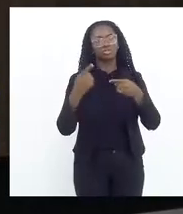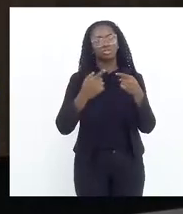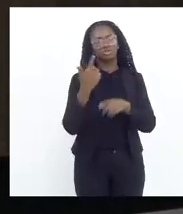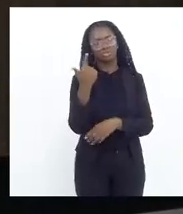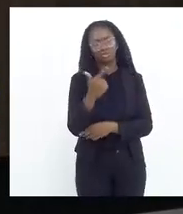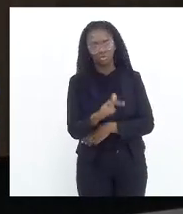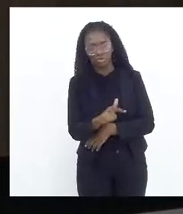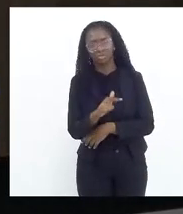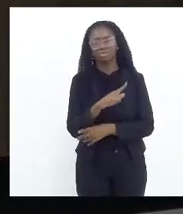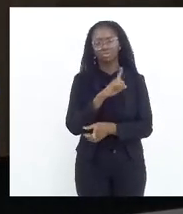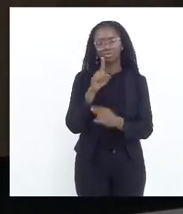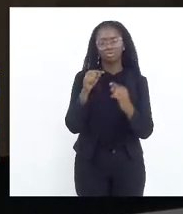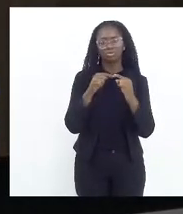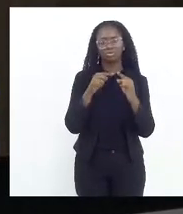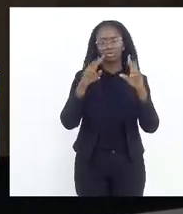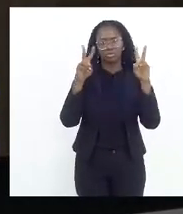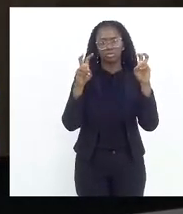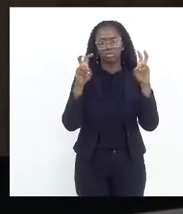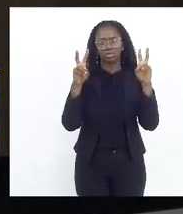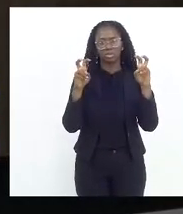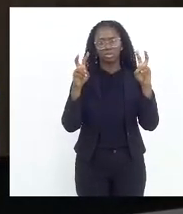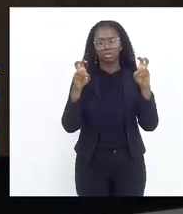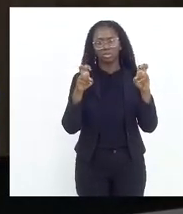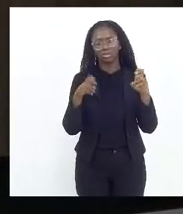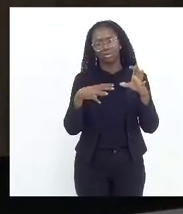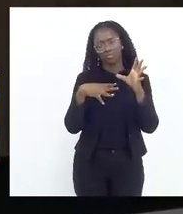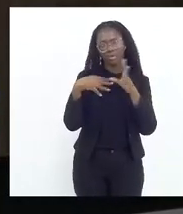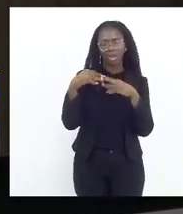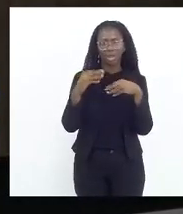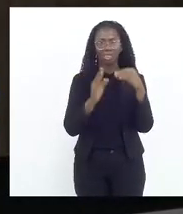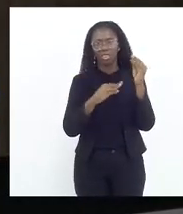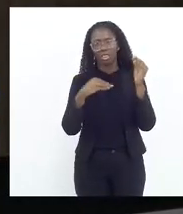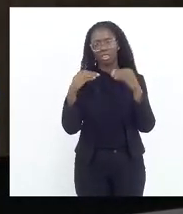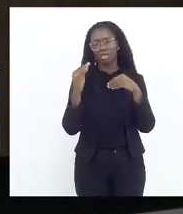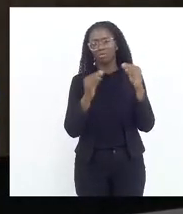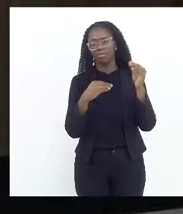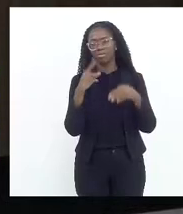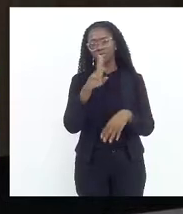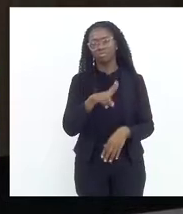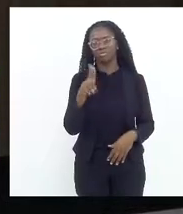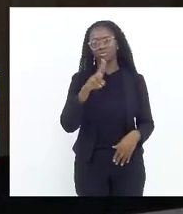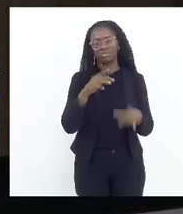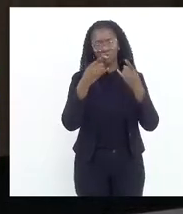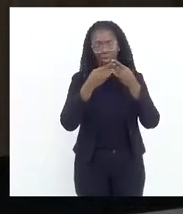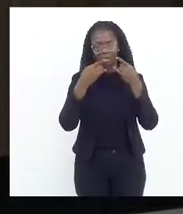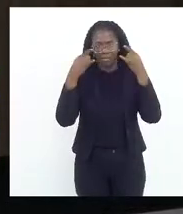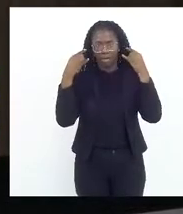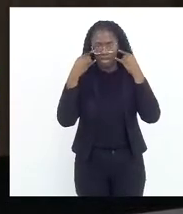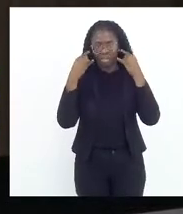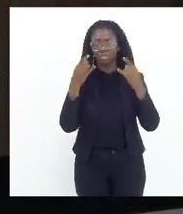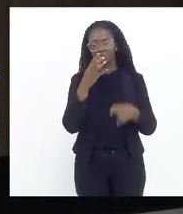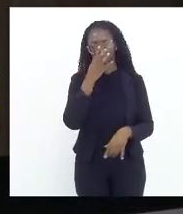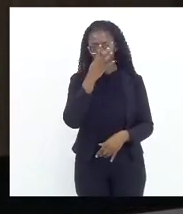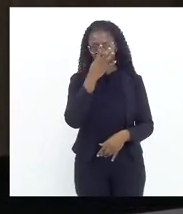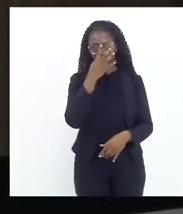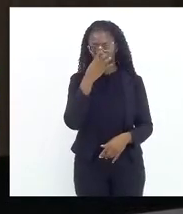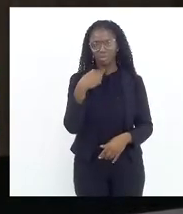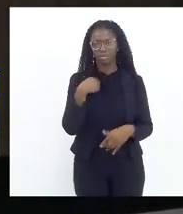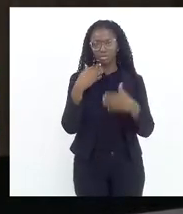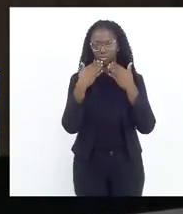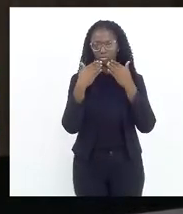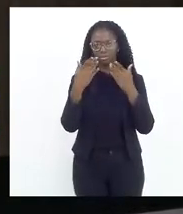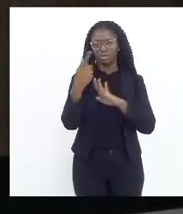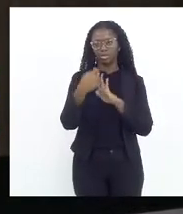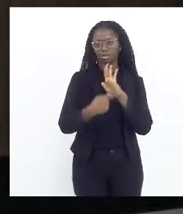a respeito do tema que é a flexibilização do uso das máscaras. E eu, então, apresentei